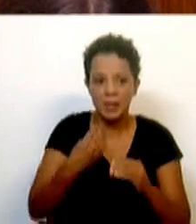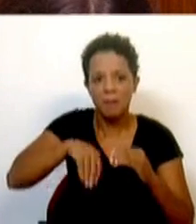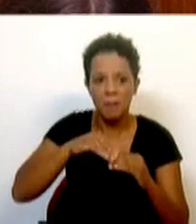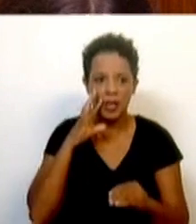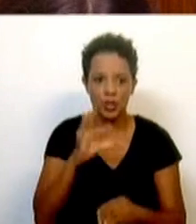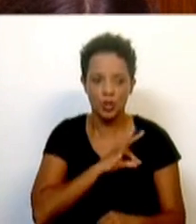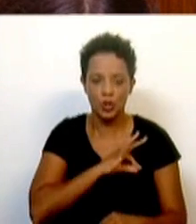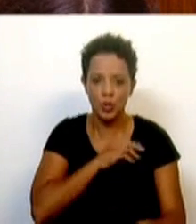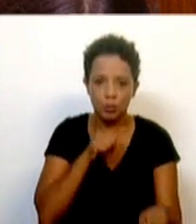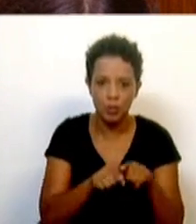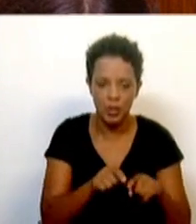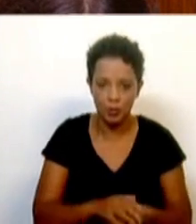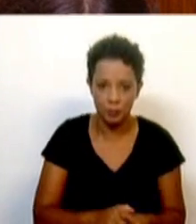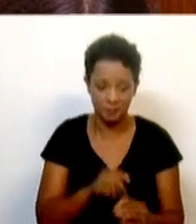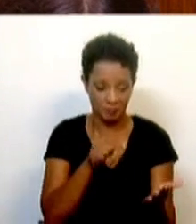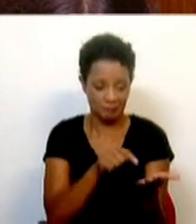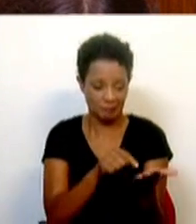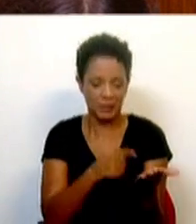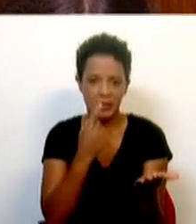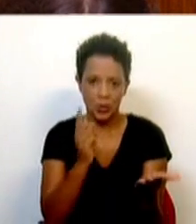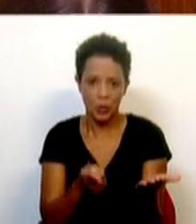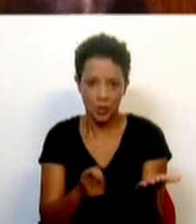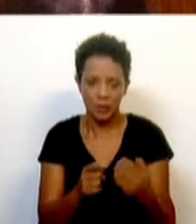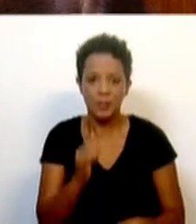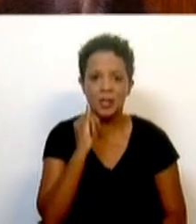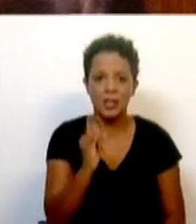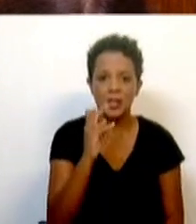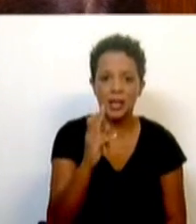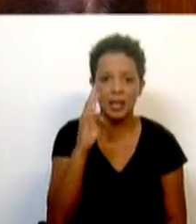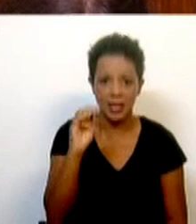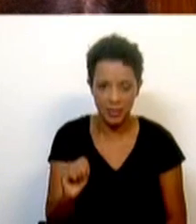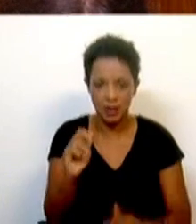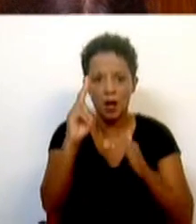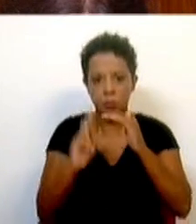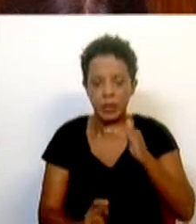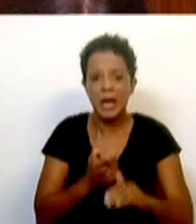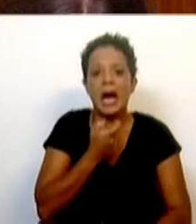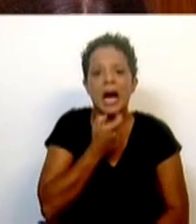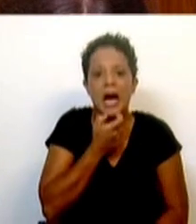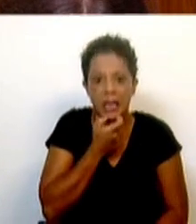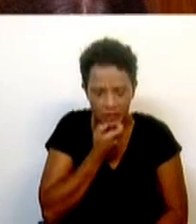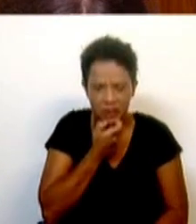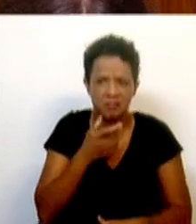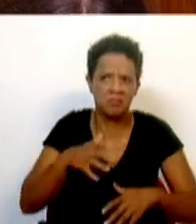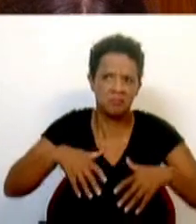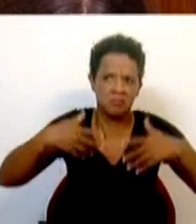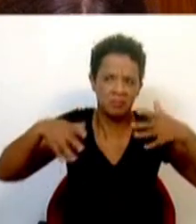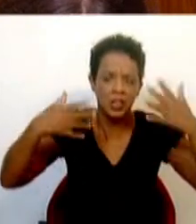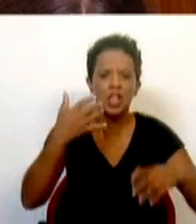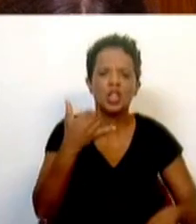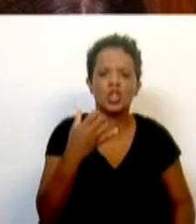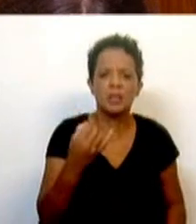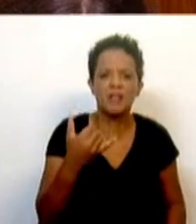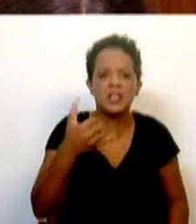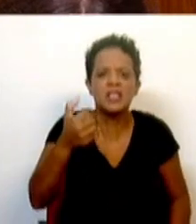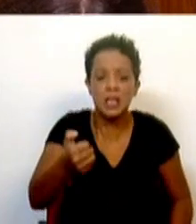E até dizia mais, senhor deputado, dizia que o IRS só deveria descer, quando muito, lá para